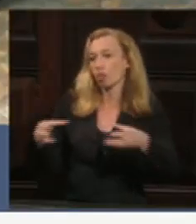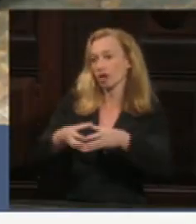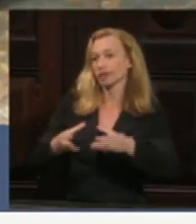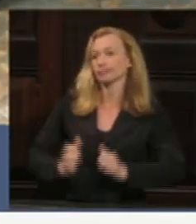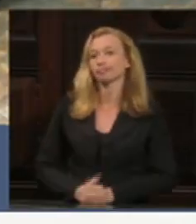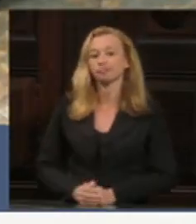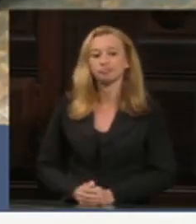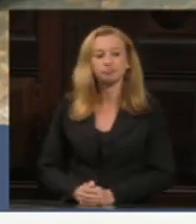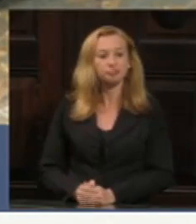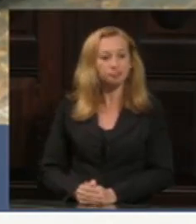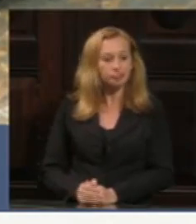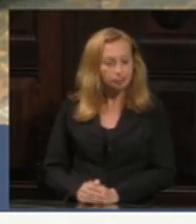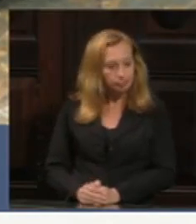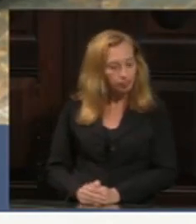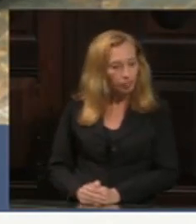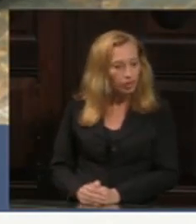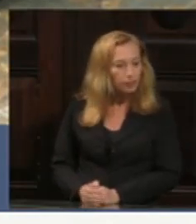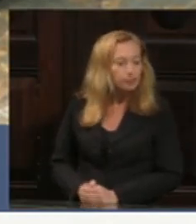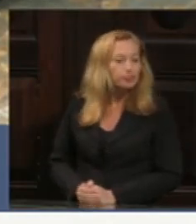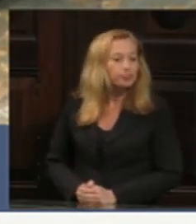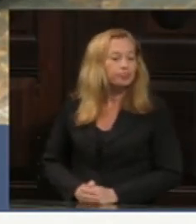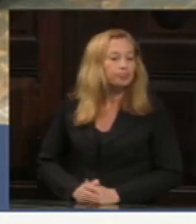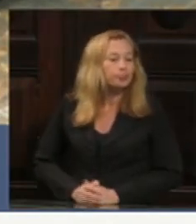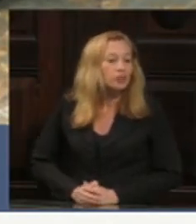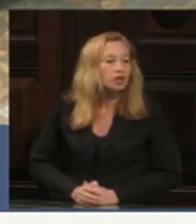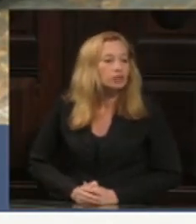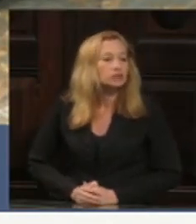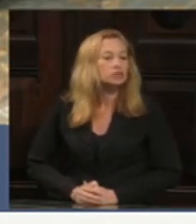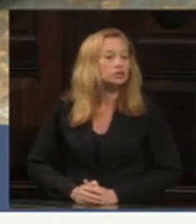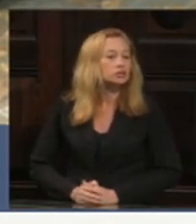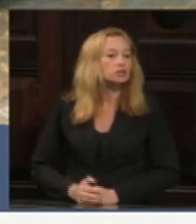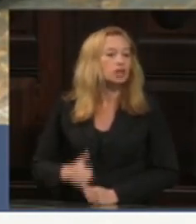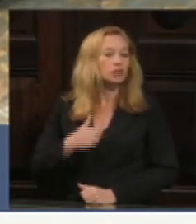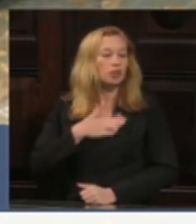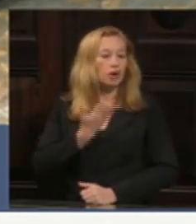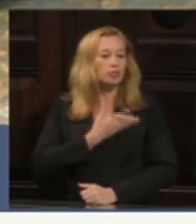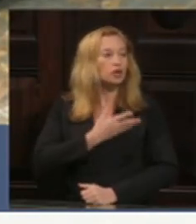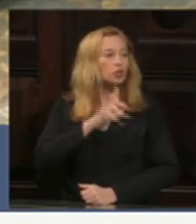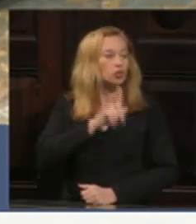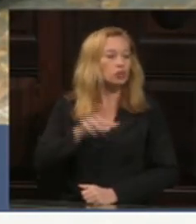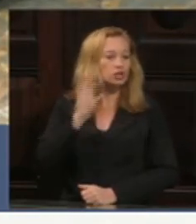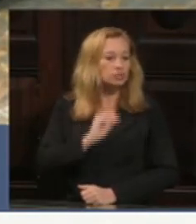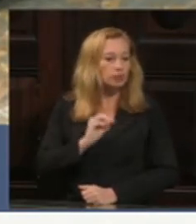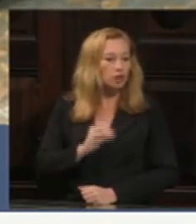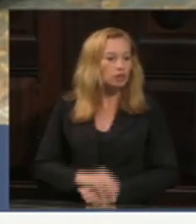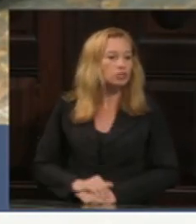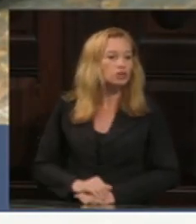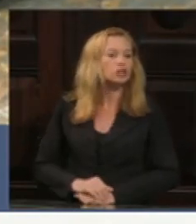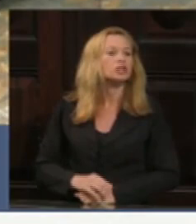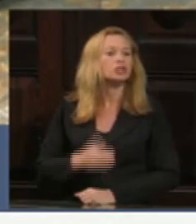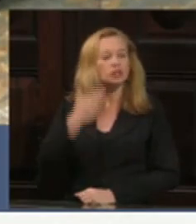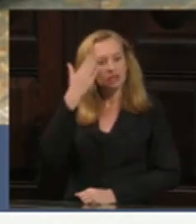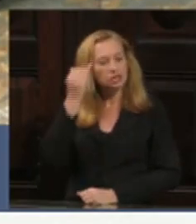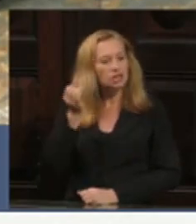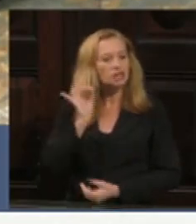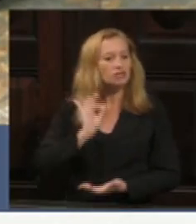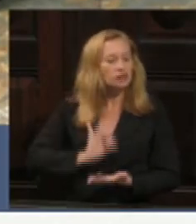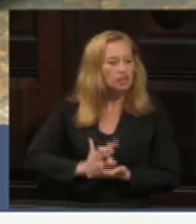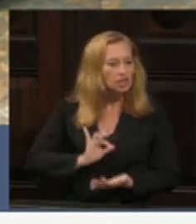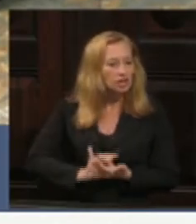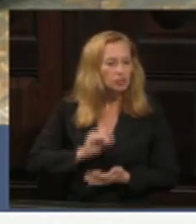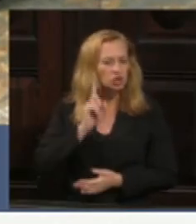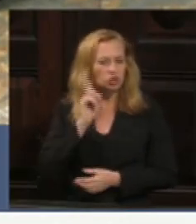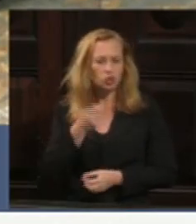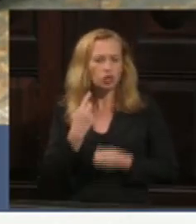favor. Eu queria colaborar com as palavras do meu amigo deputado Luiz Paulo, dizer que realmente nós estamos observando